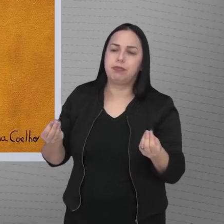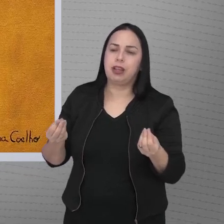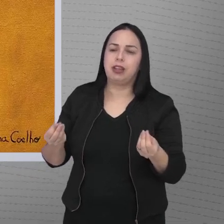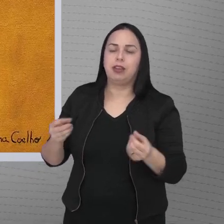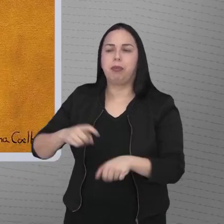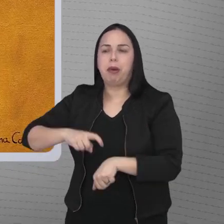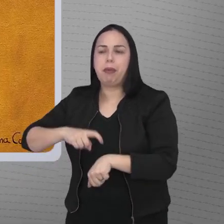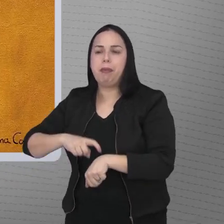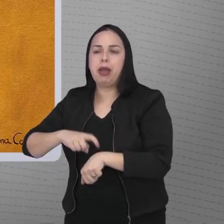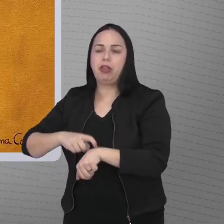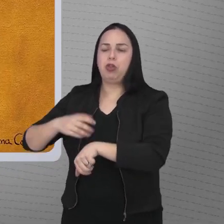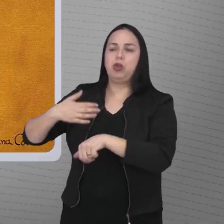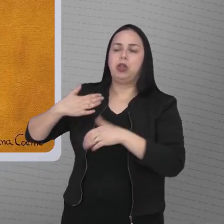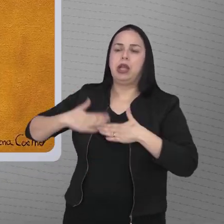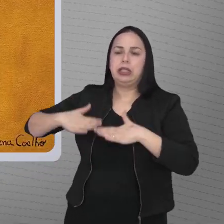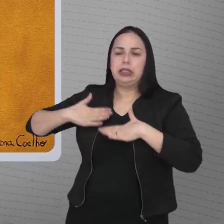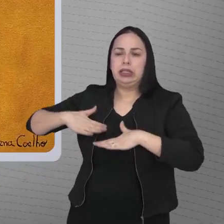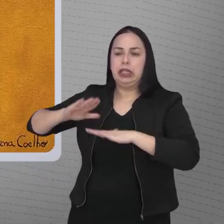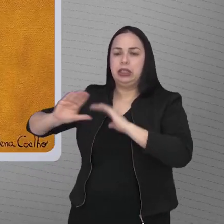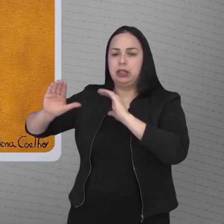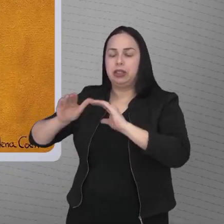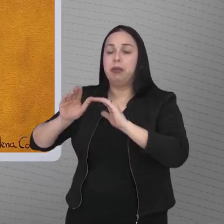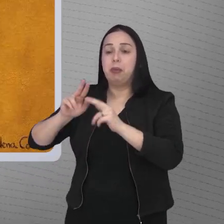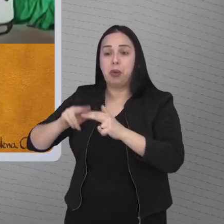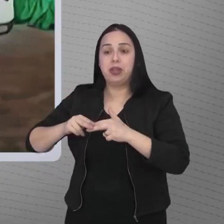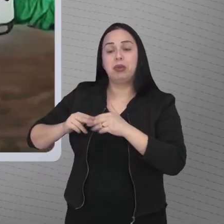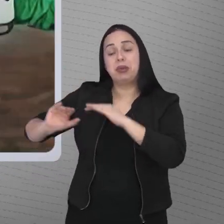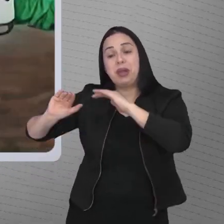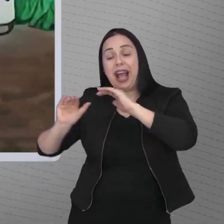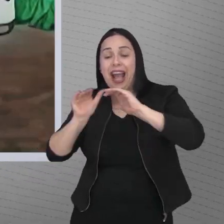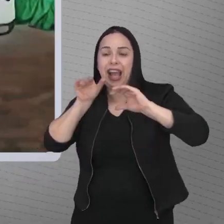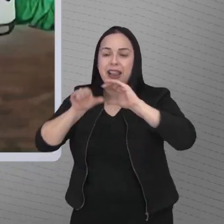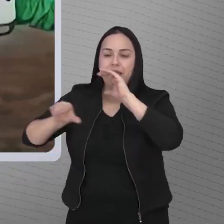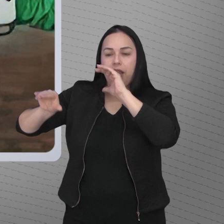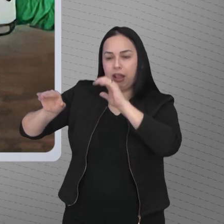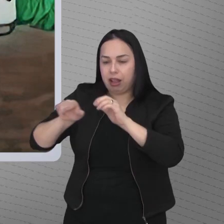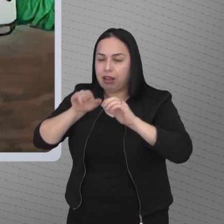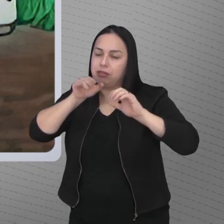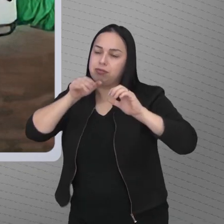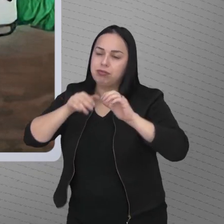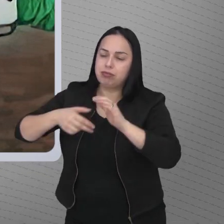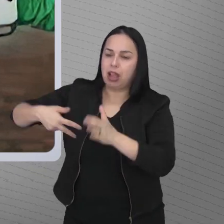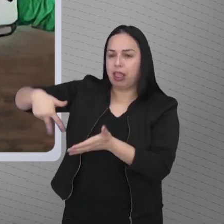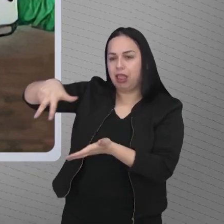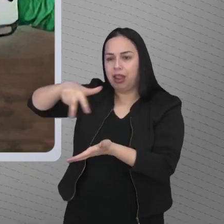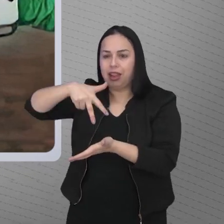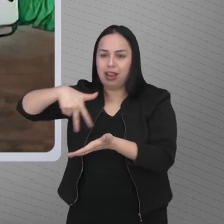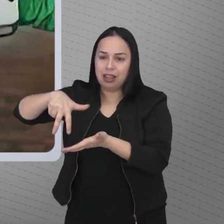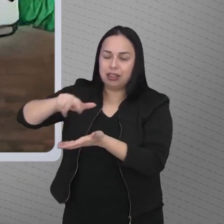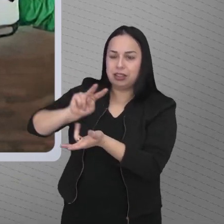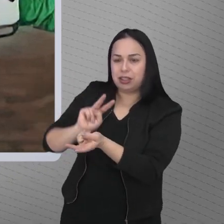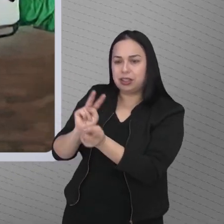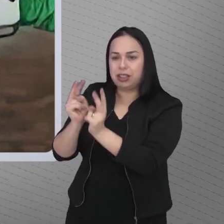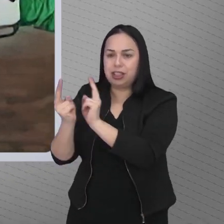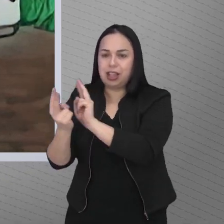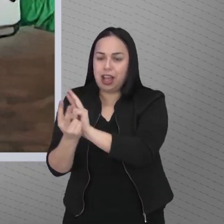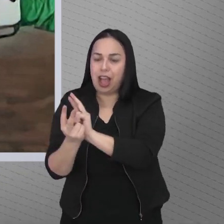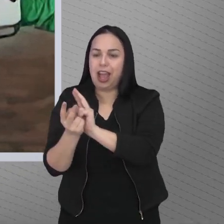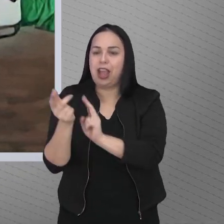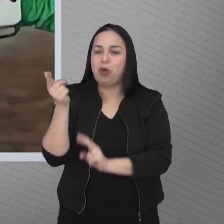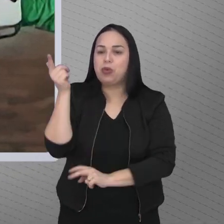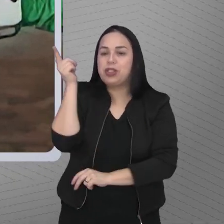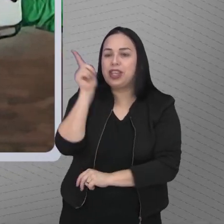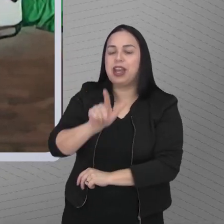de descanso, deles conversar, aí foi cantando o jongo, né? E que eles conseguiam mandar